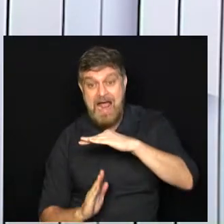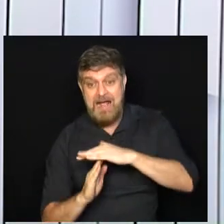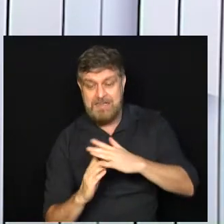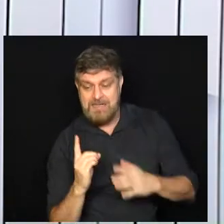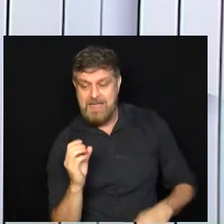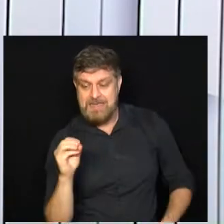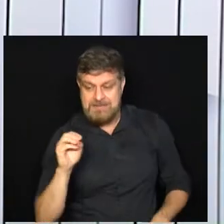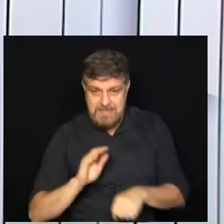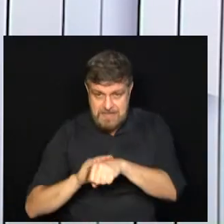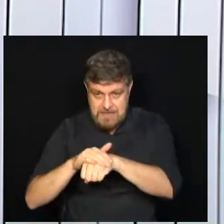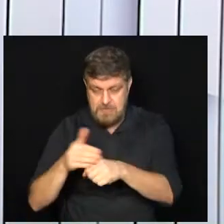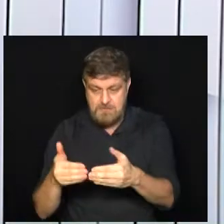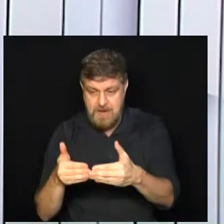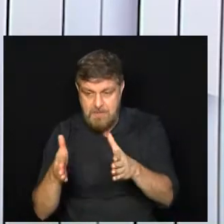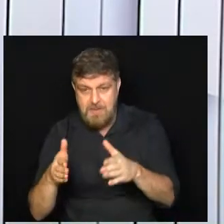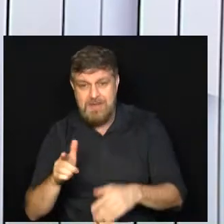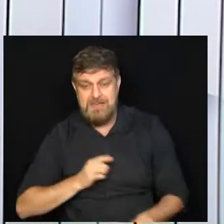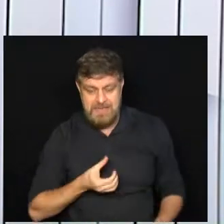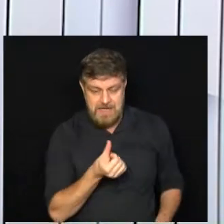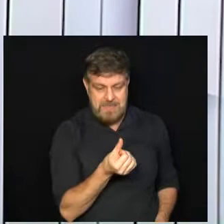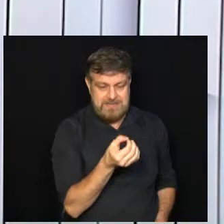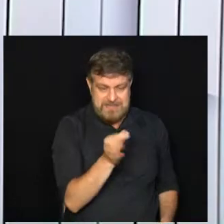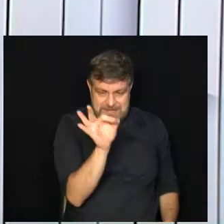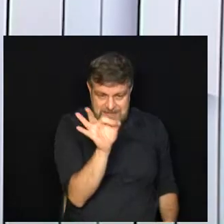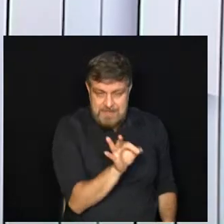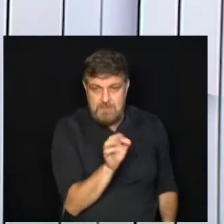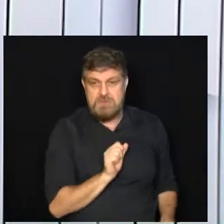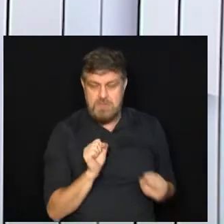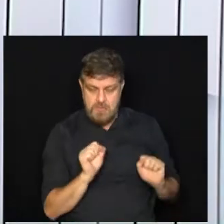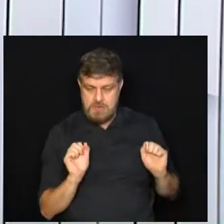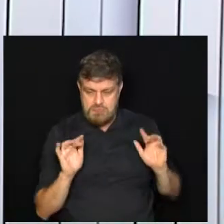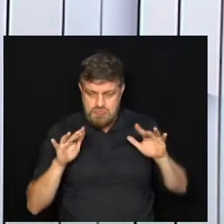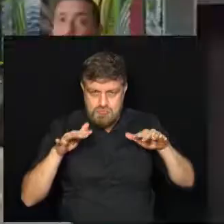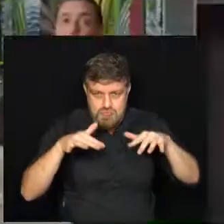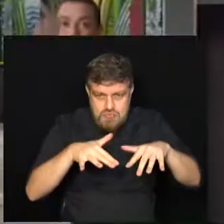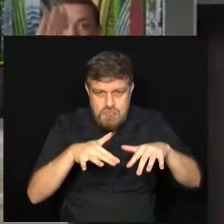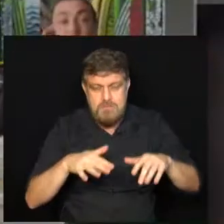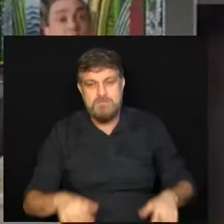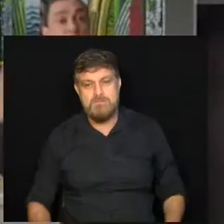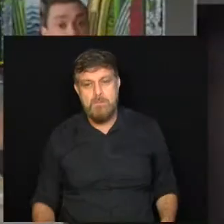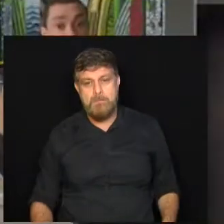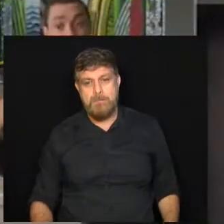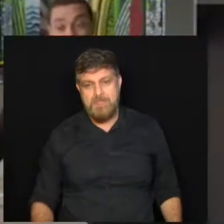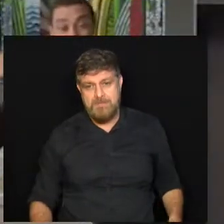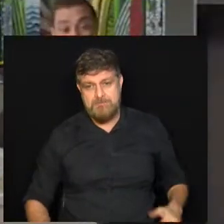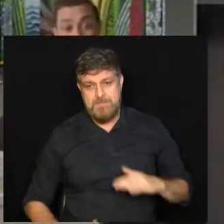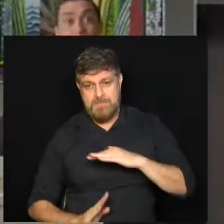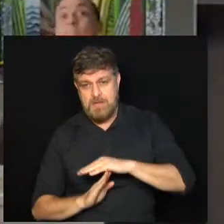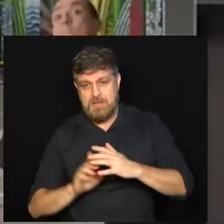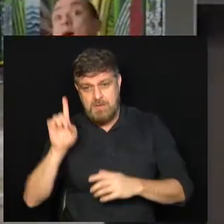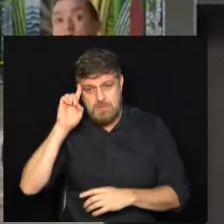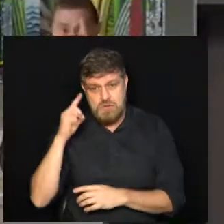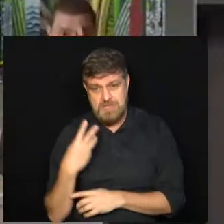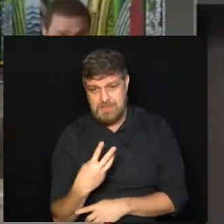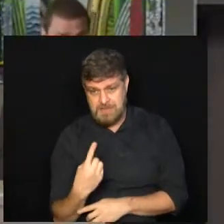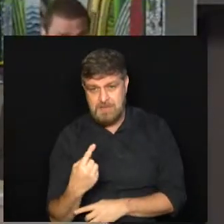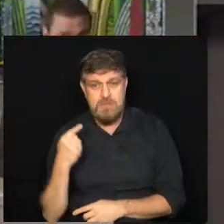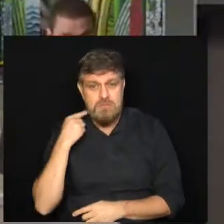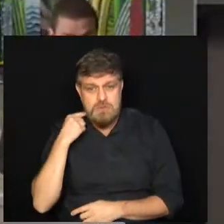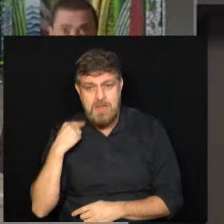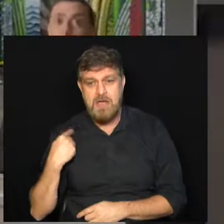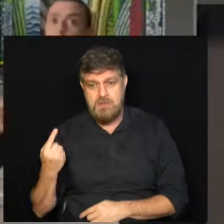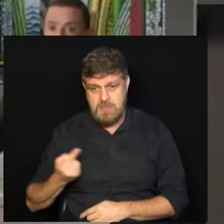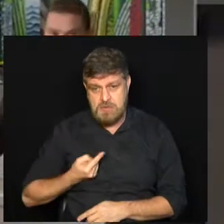da noite e 60% de ocupação dos locais. Até o dia 31 de maio, vamos manter a atual fase